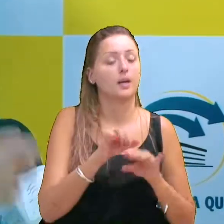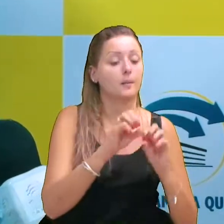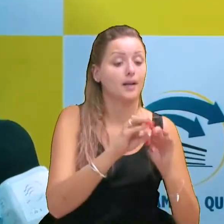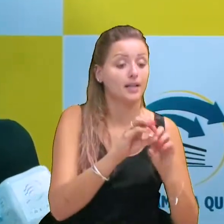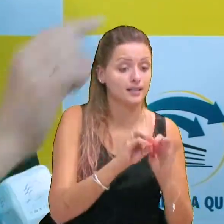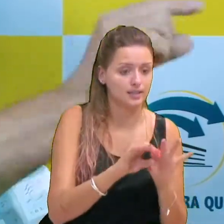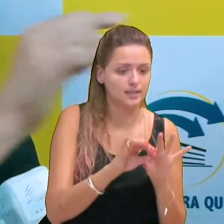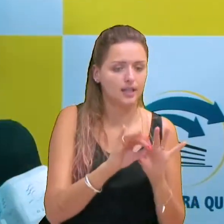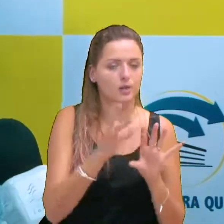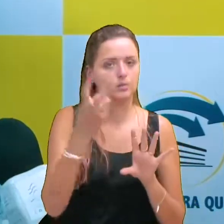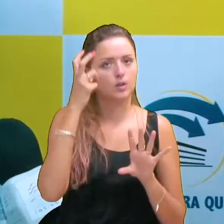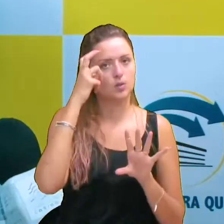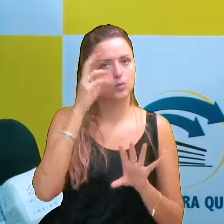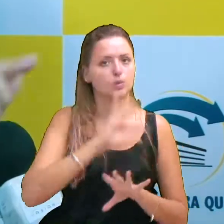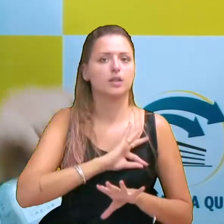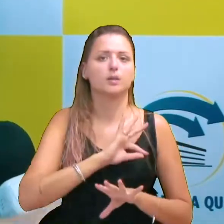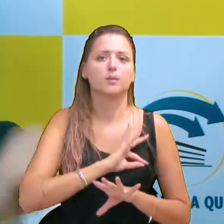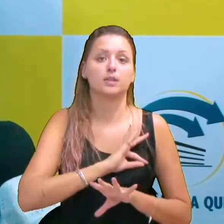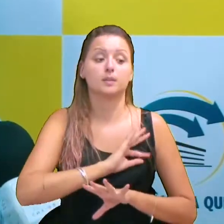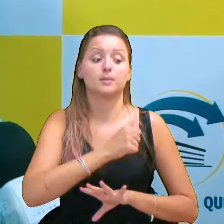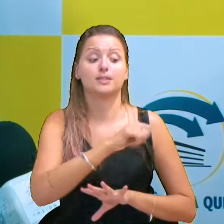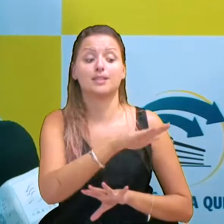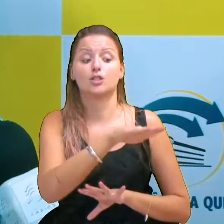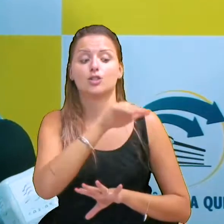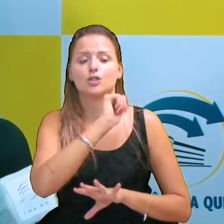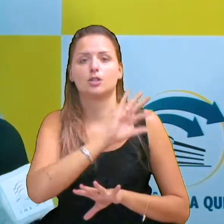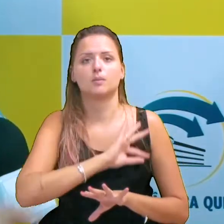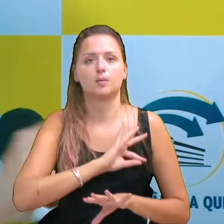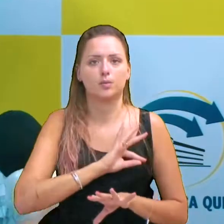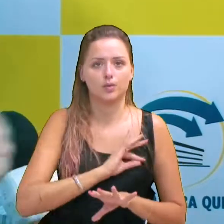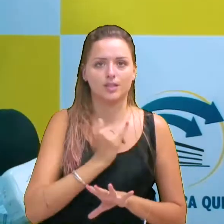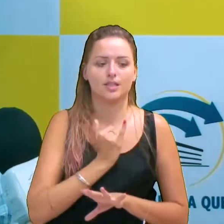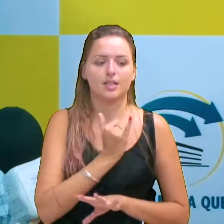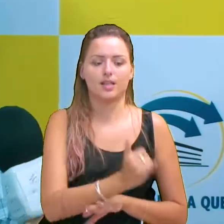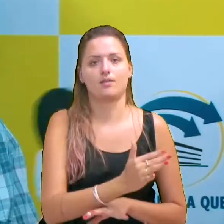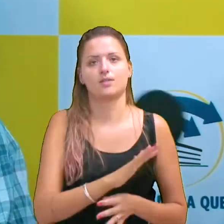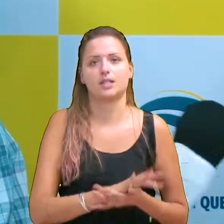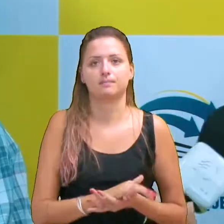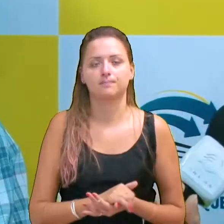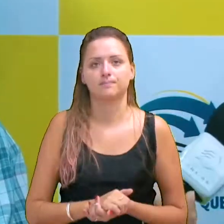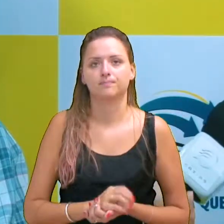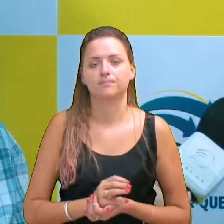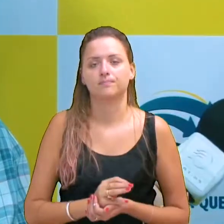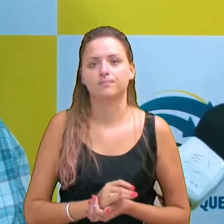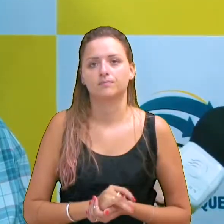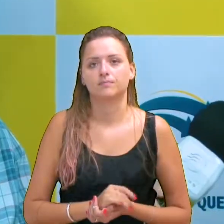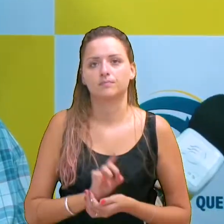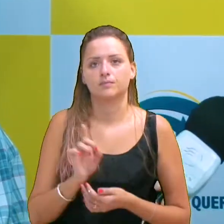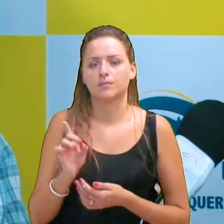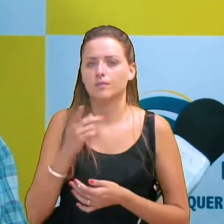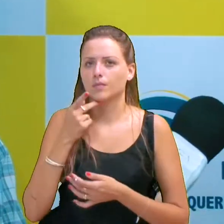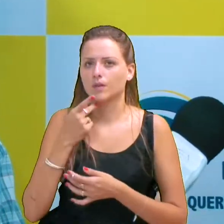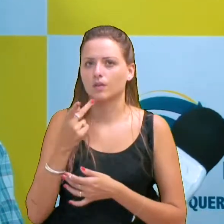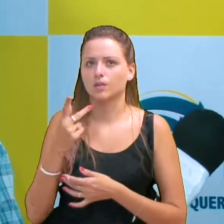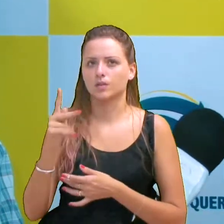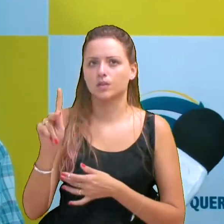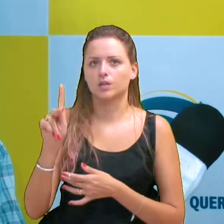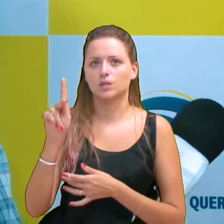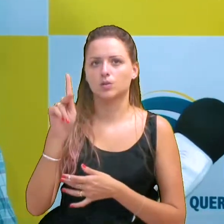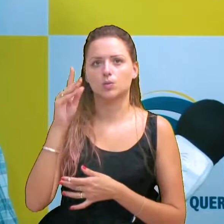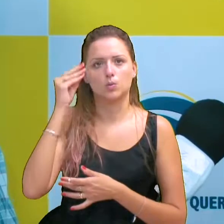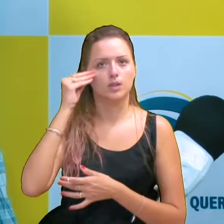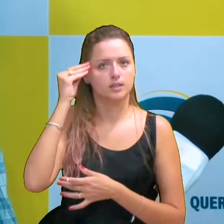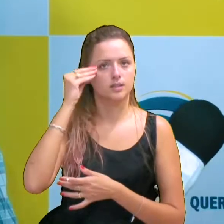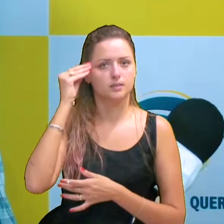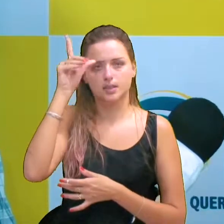educação, e a polícia tem que chamar o motorista e dizer: ligue o seu farol, ligue o seu farol. O senhor até trouxe um relato de sua experiência na